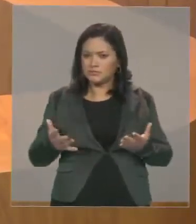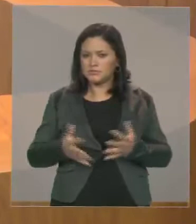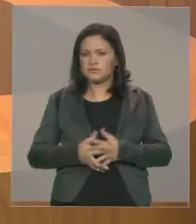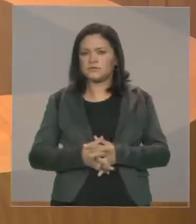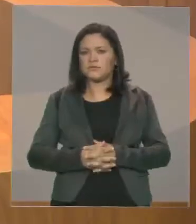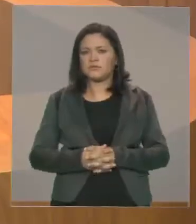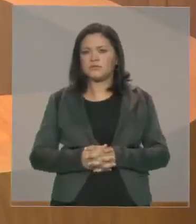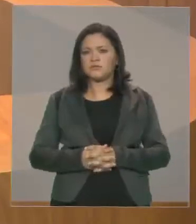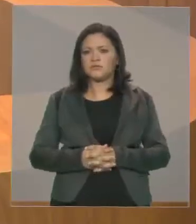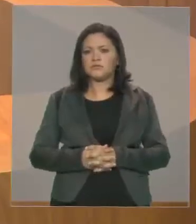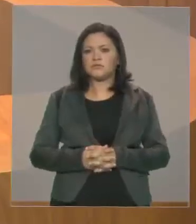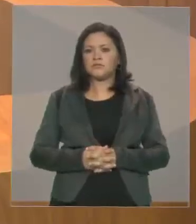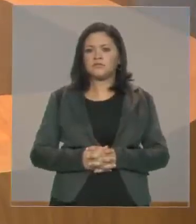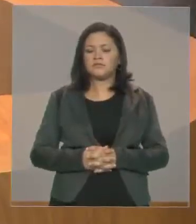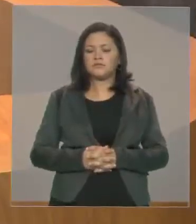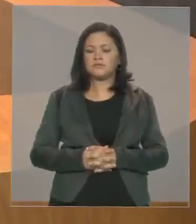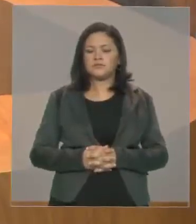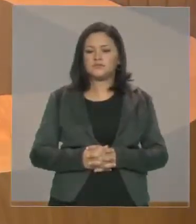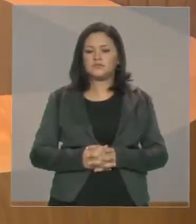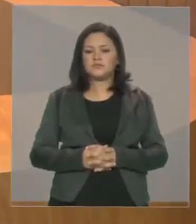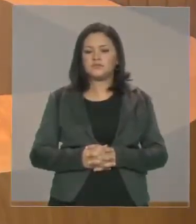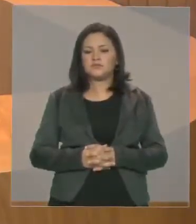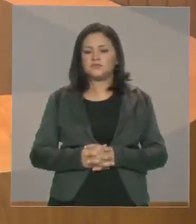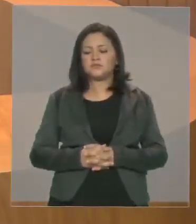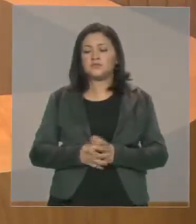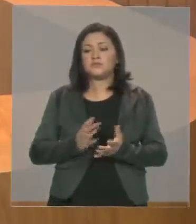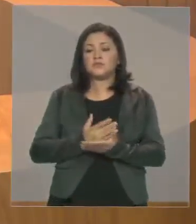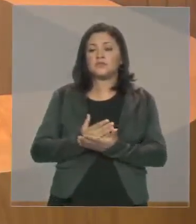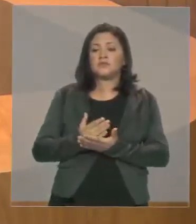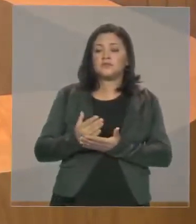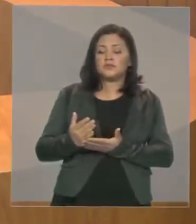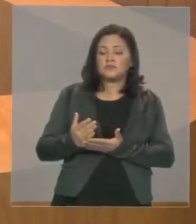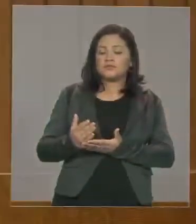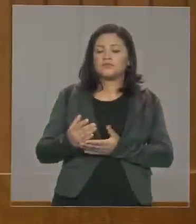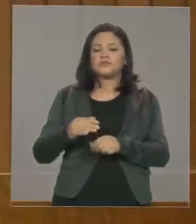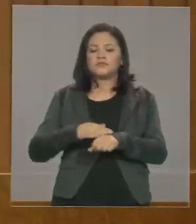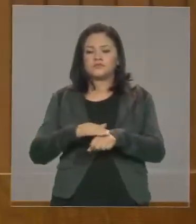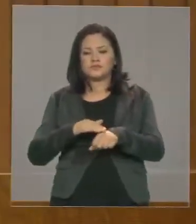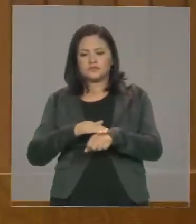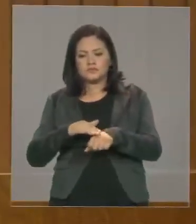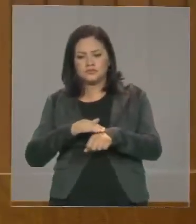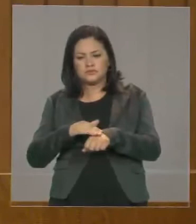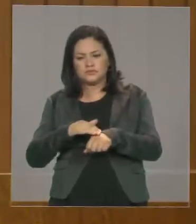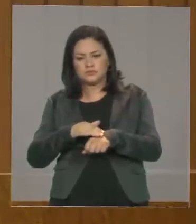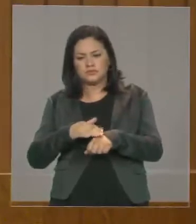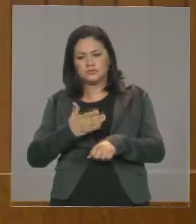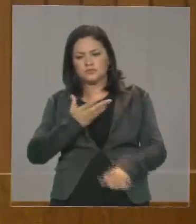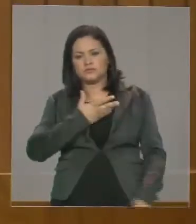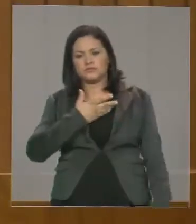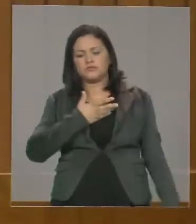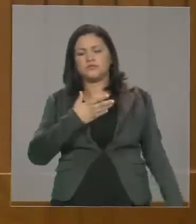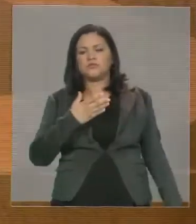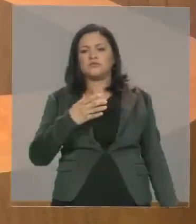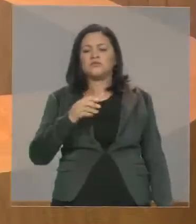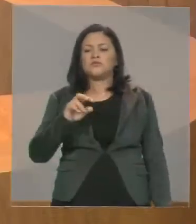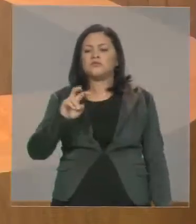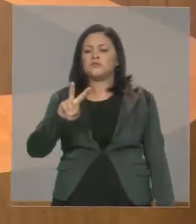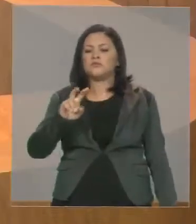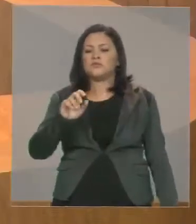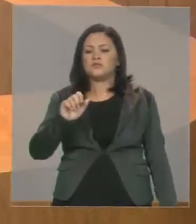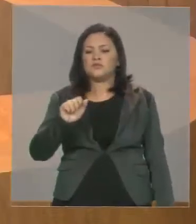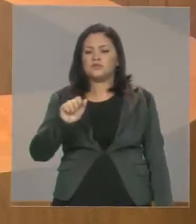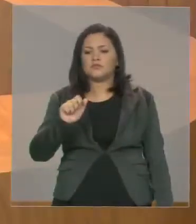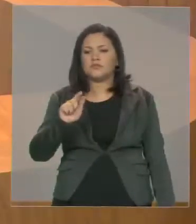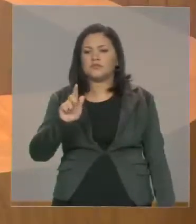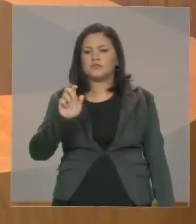veio de uma conversa corriqueira que tive com meu companheiro e comunicador de Vargem Grande, Zé de Fátima, que ao conversar